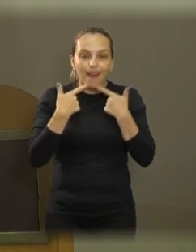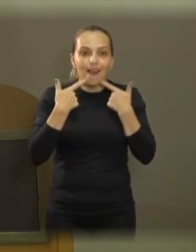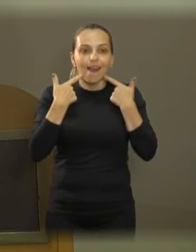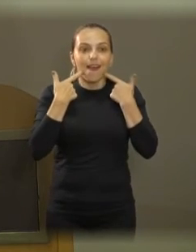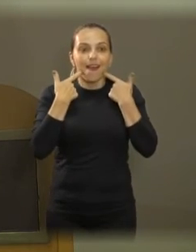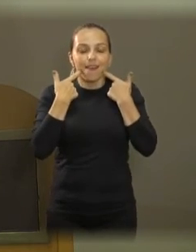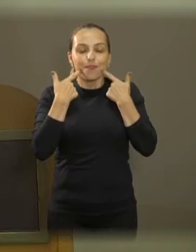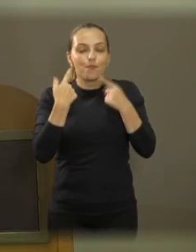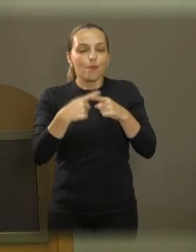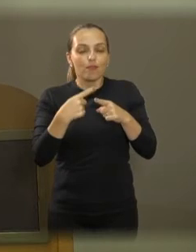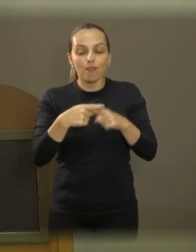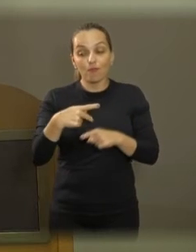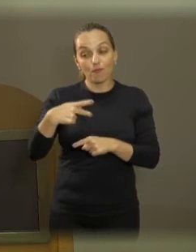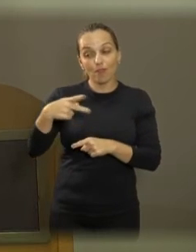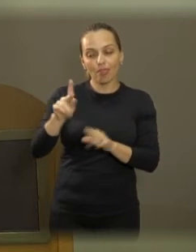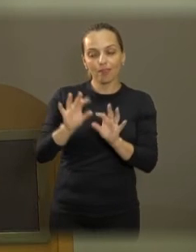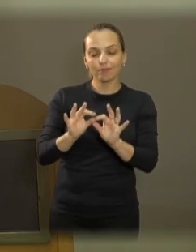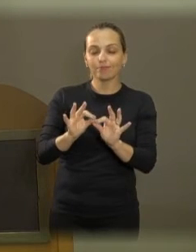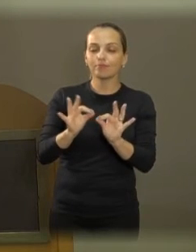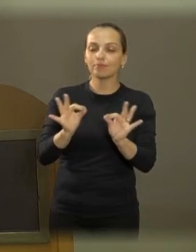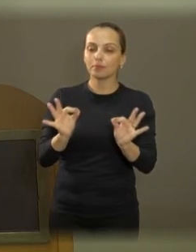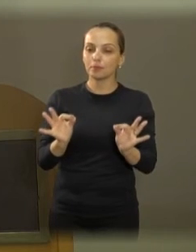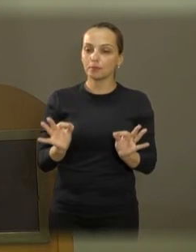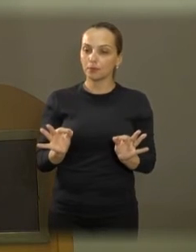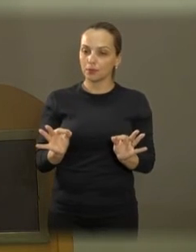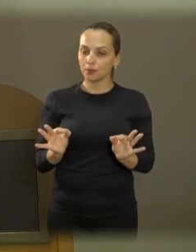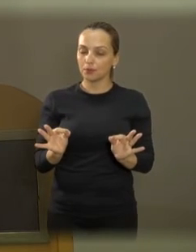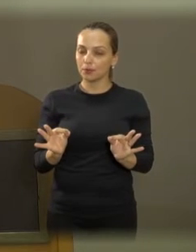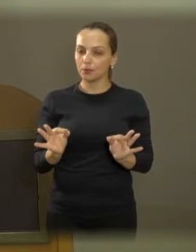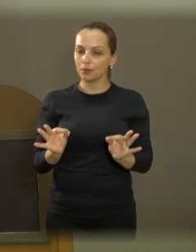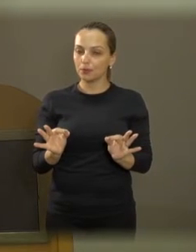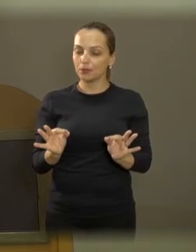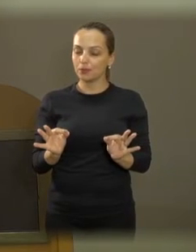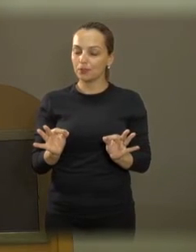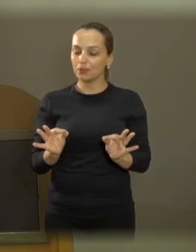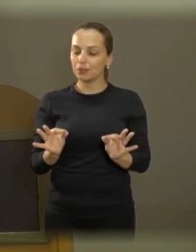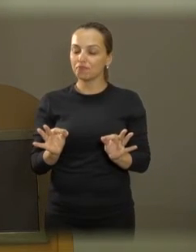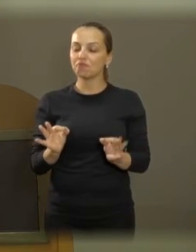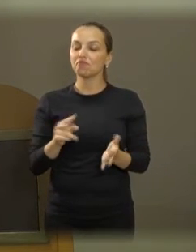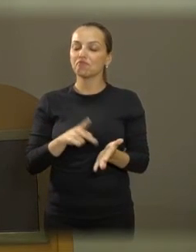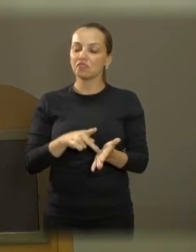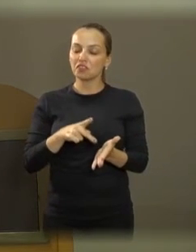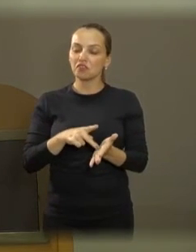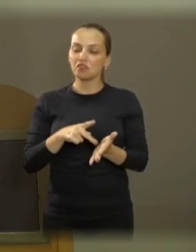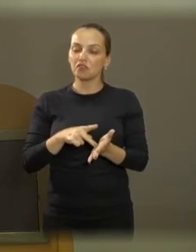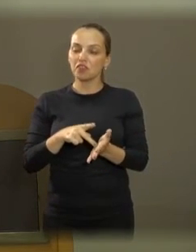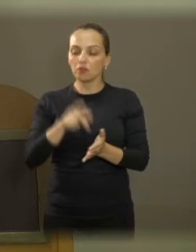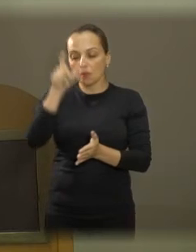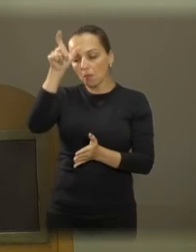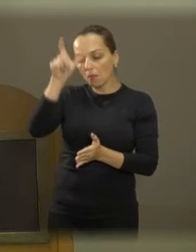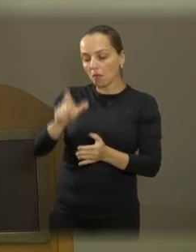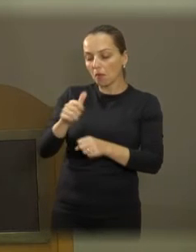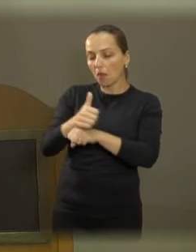sua humildade, né? Que tanto, né? Um profissional que tanto nos